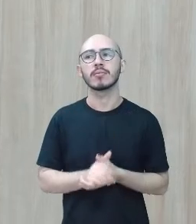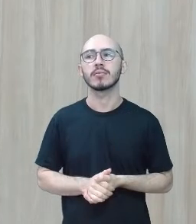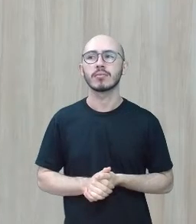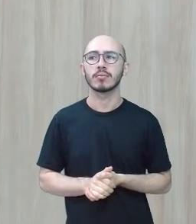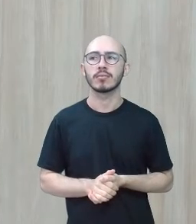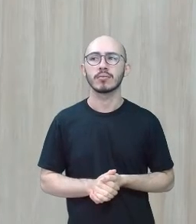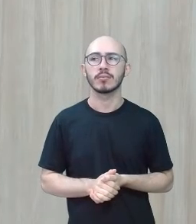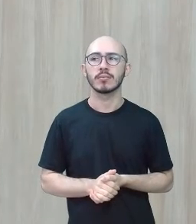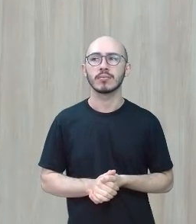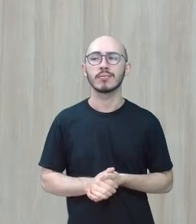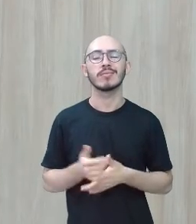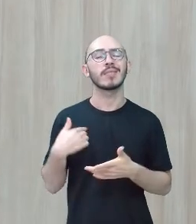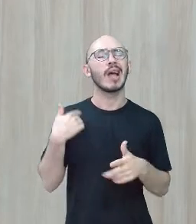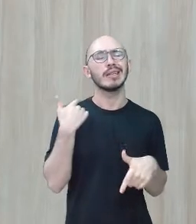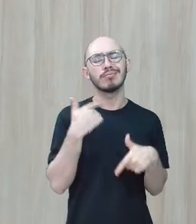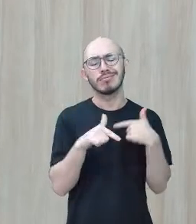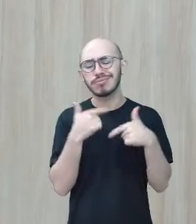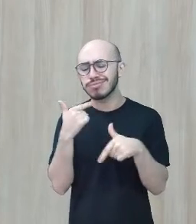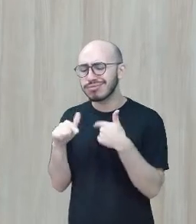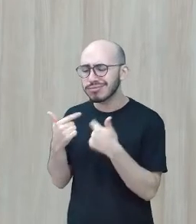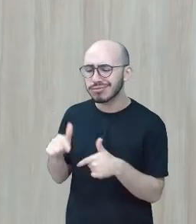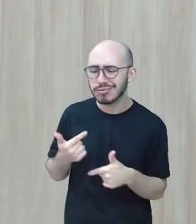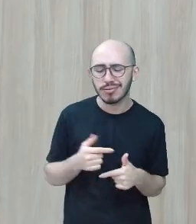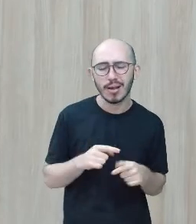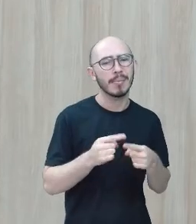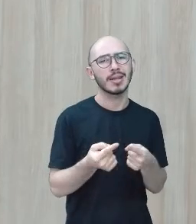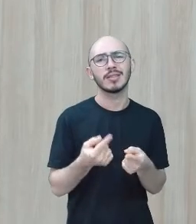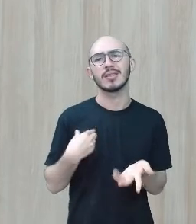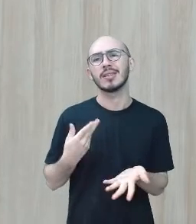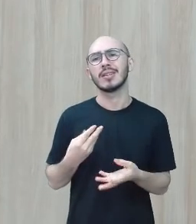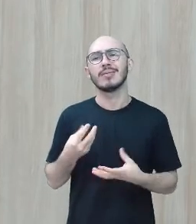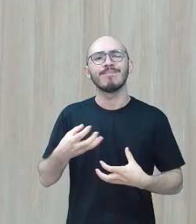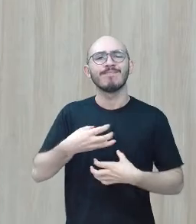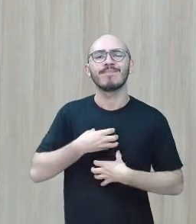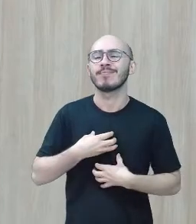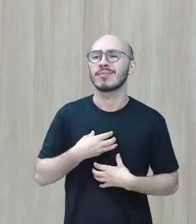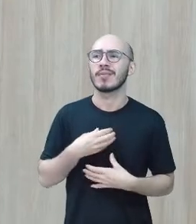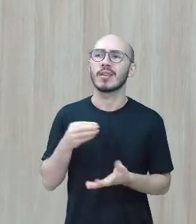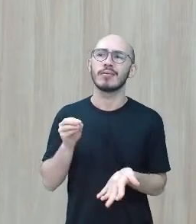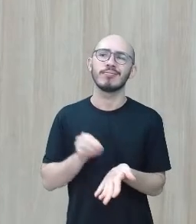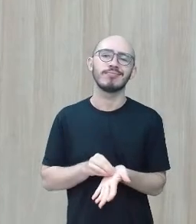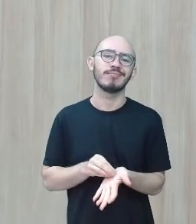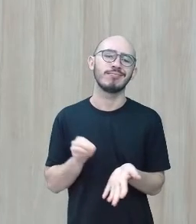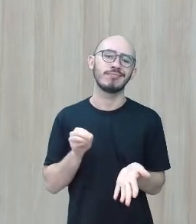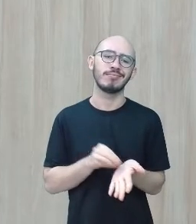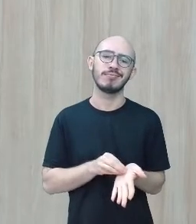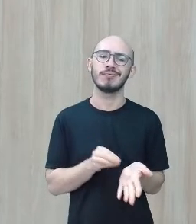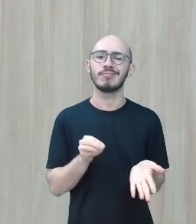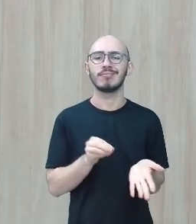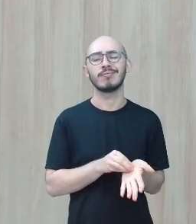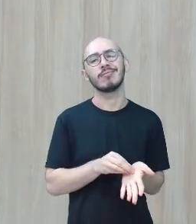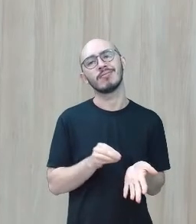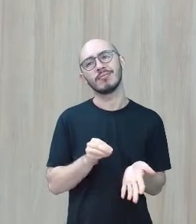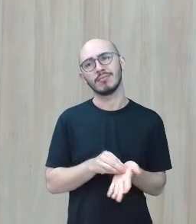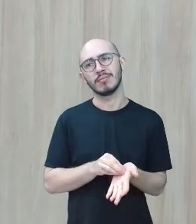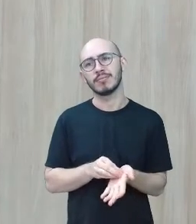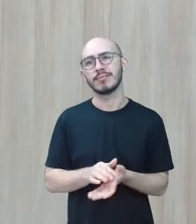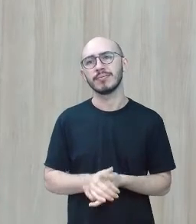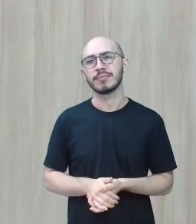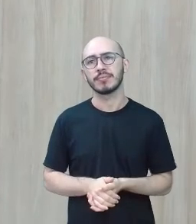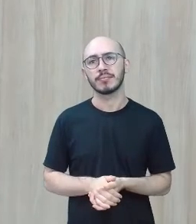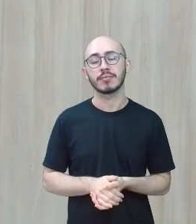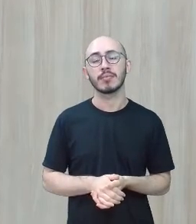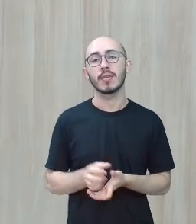ela trabalha tanto, mas está sempre em falta. Como isso não fala com a gente, né? E aí, o que é que a